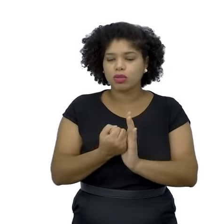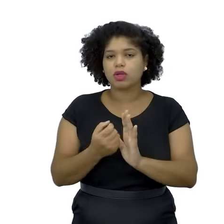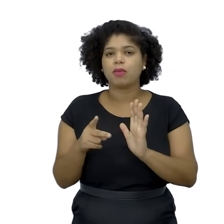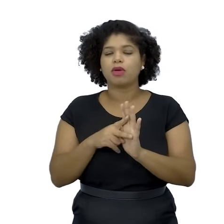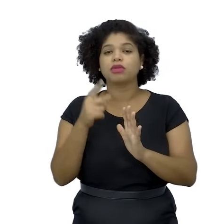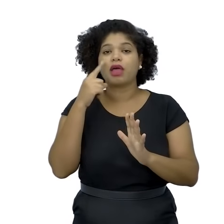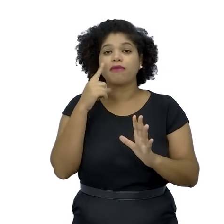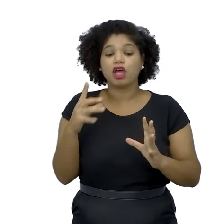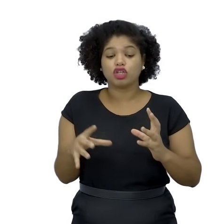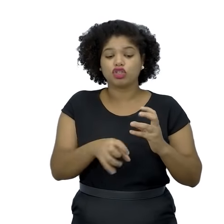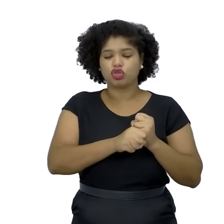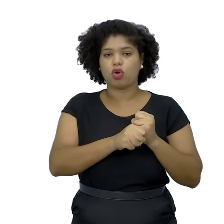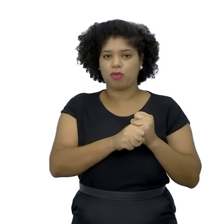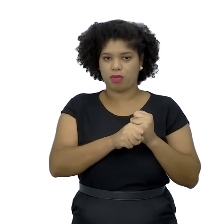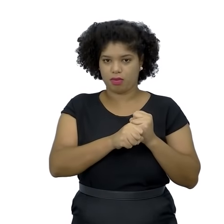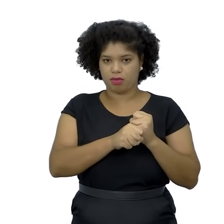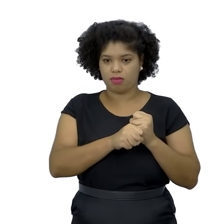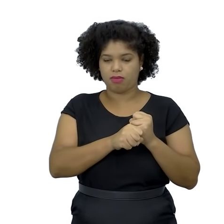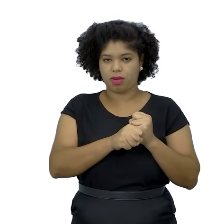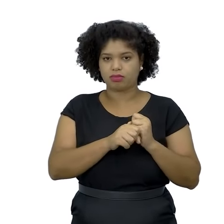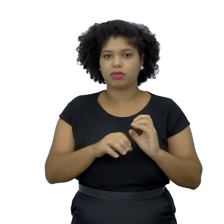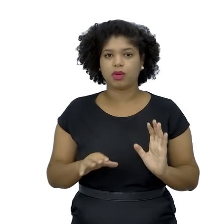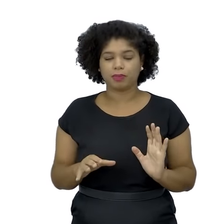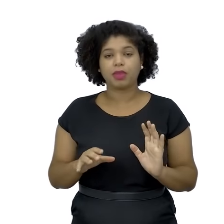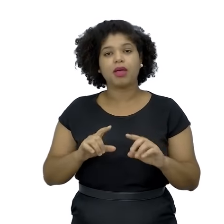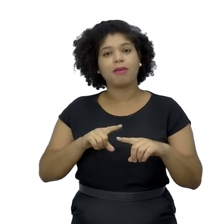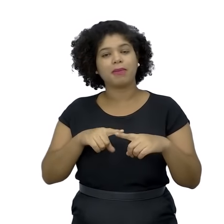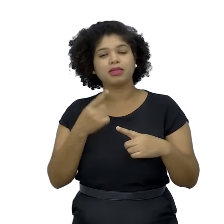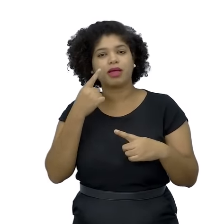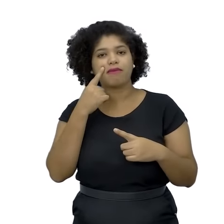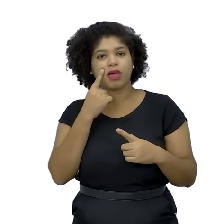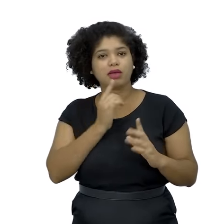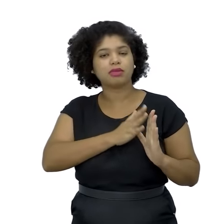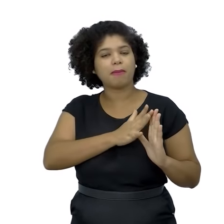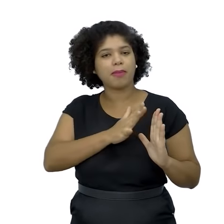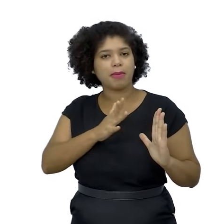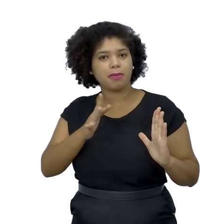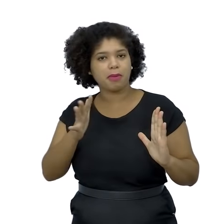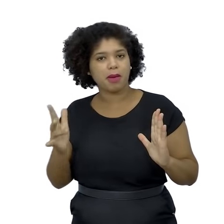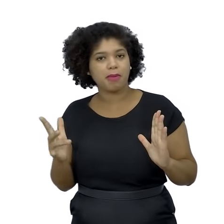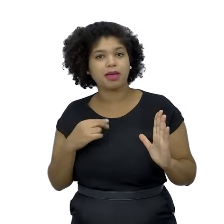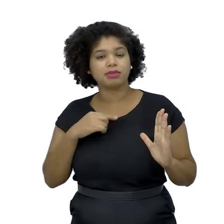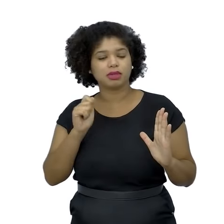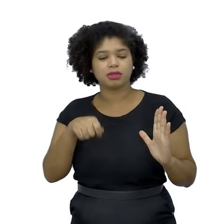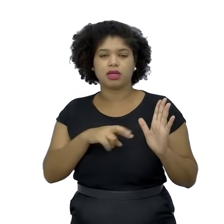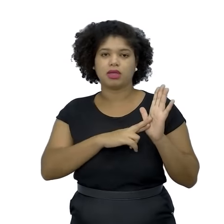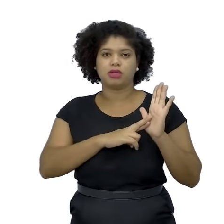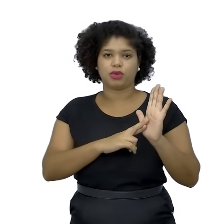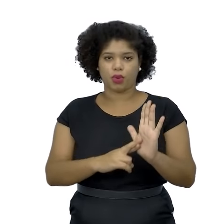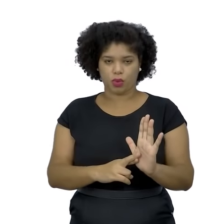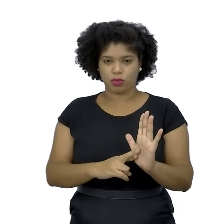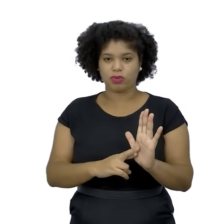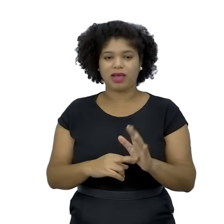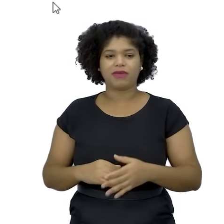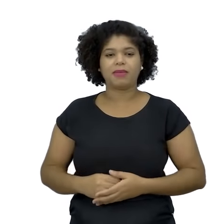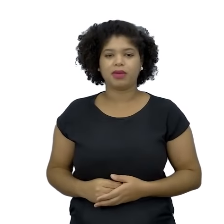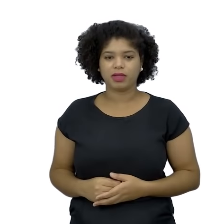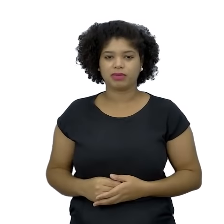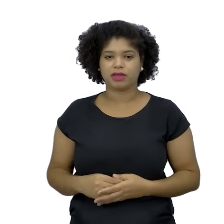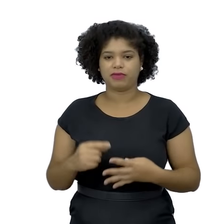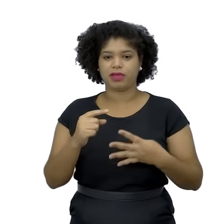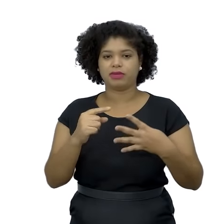de juntar, mas que ao juntar ou compor, irão representar o todo. A ideia